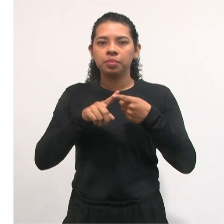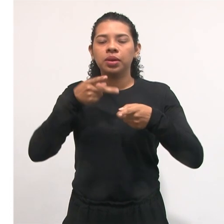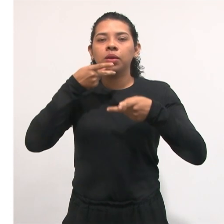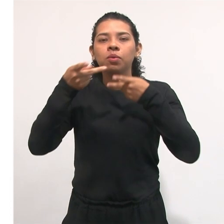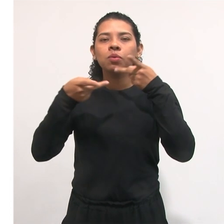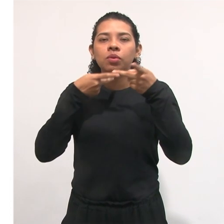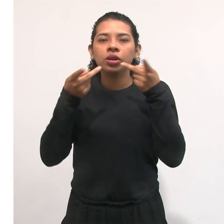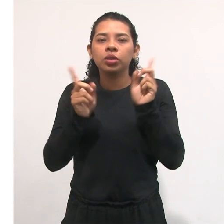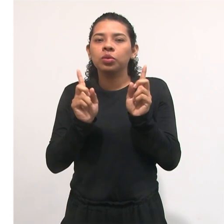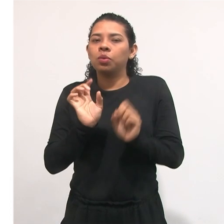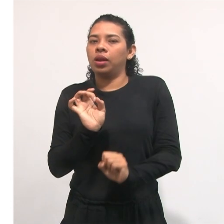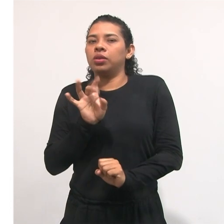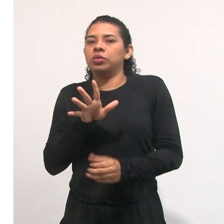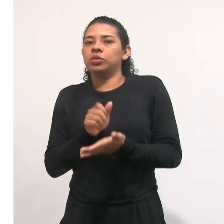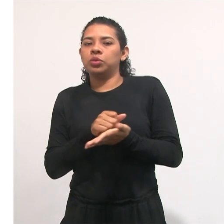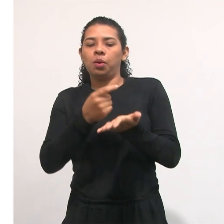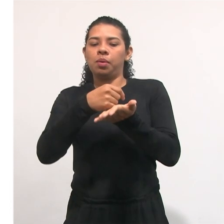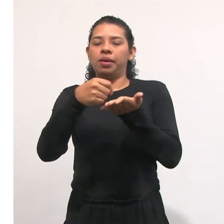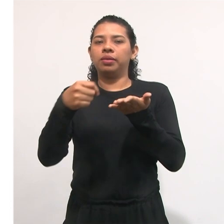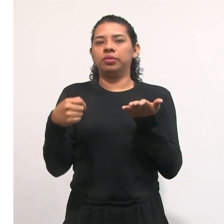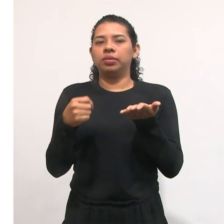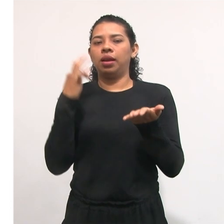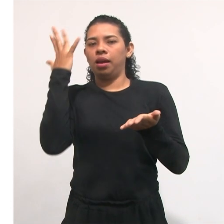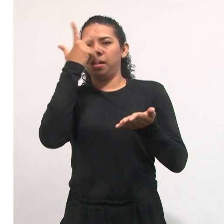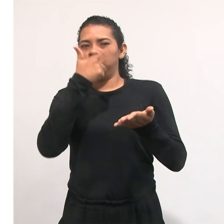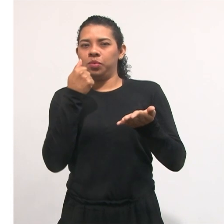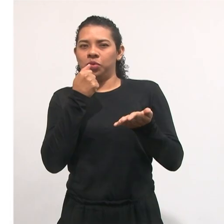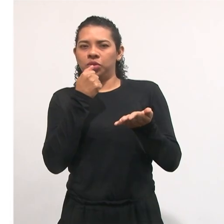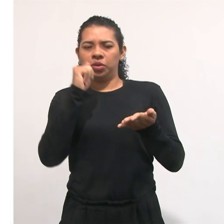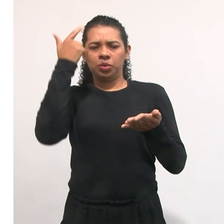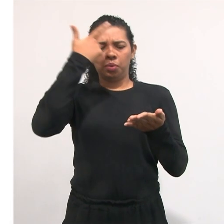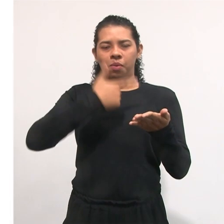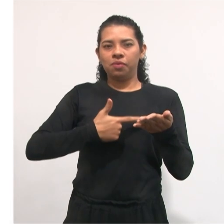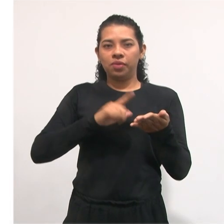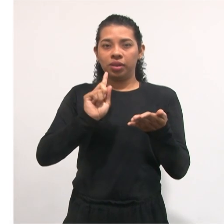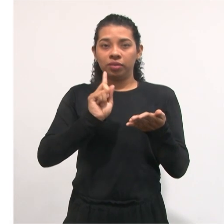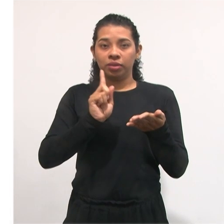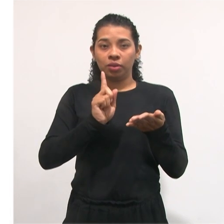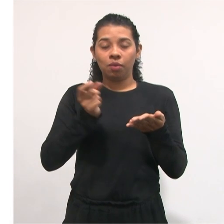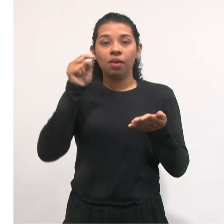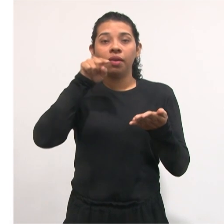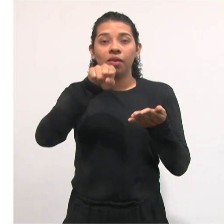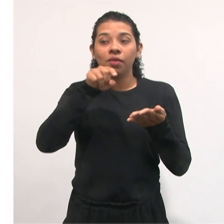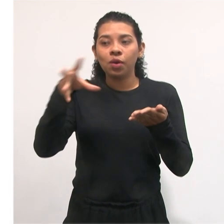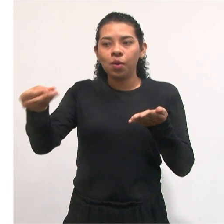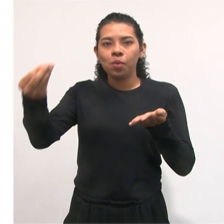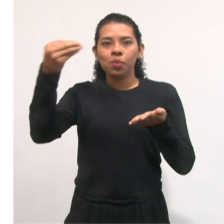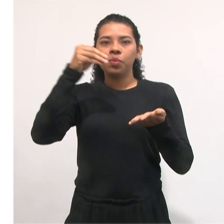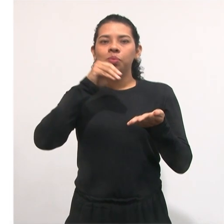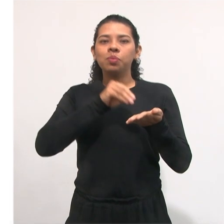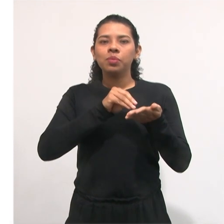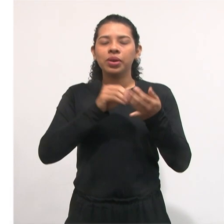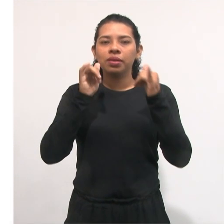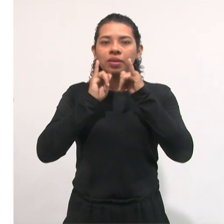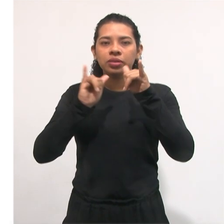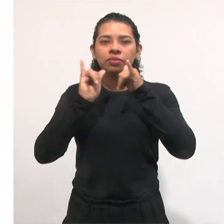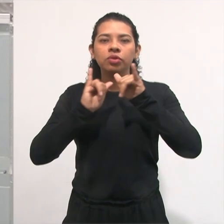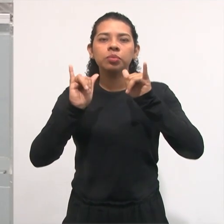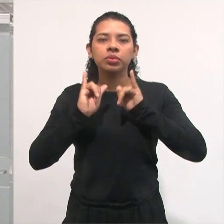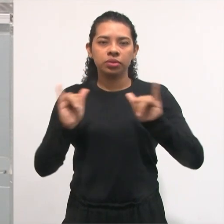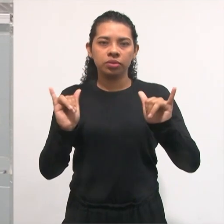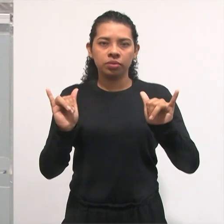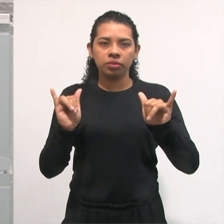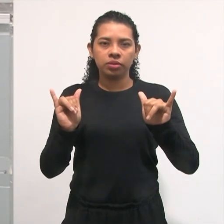aqui não é dizer que se ele é bonito ou se ele é feio, não, tá? A crítica dos dados é você pegar as informações, por exemplo, dependendo